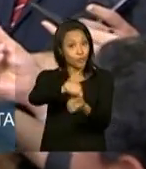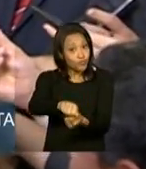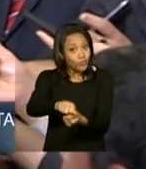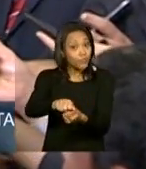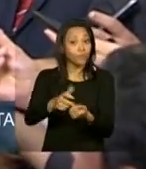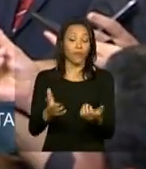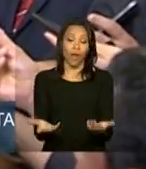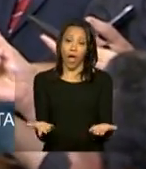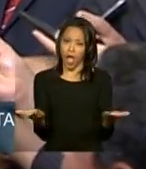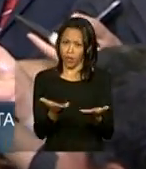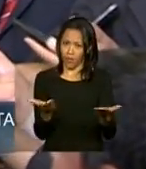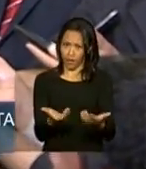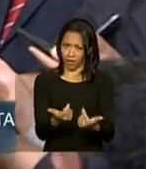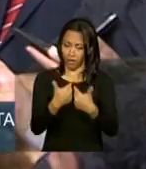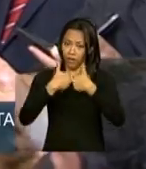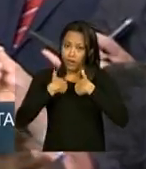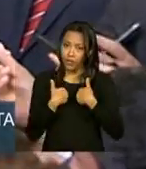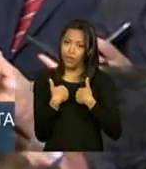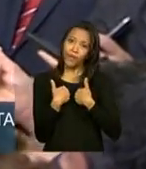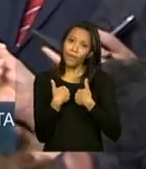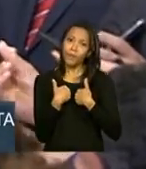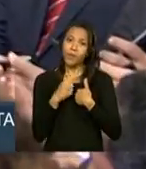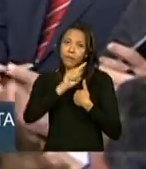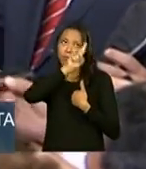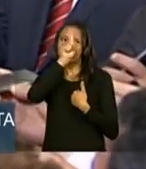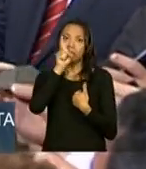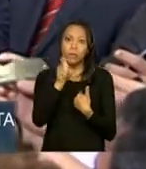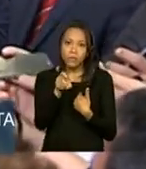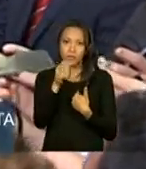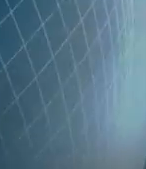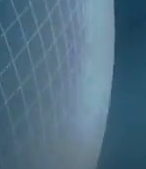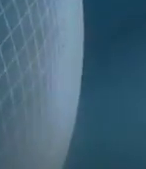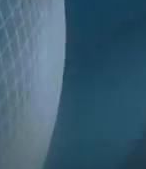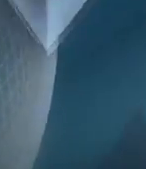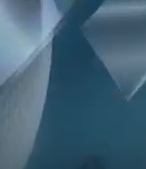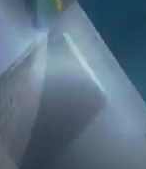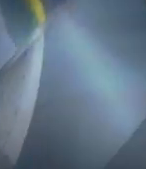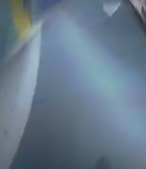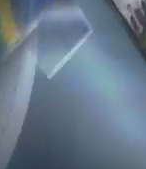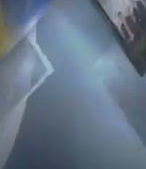fiquem. Agora, não atribuam a mim a interrogação. Muito obrigada.